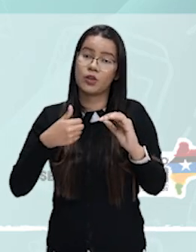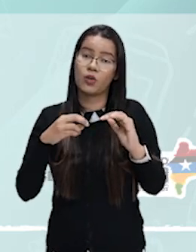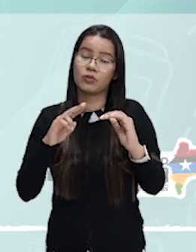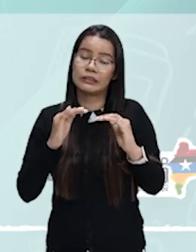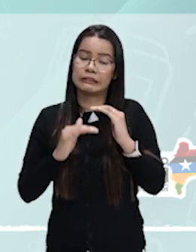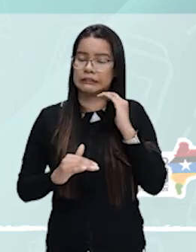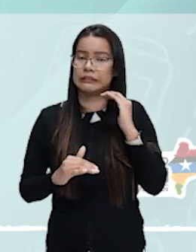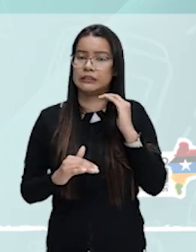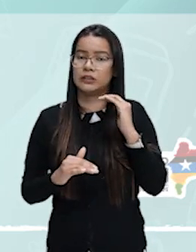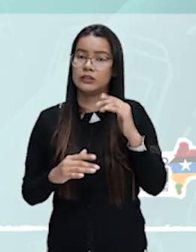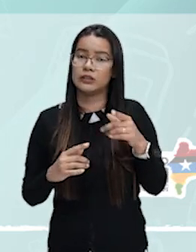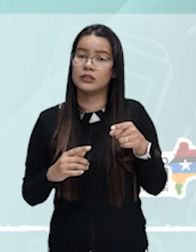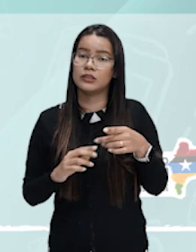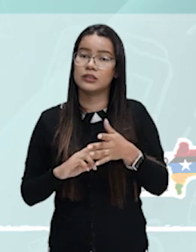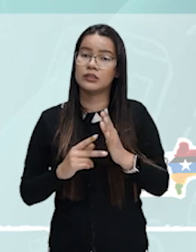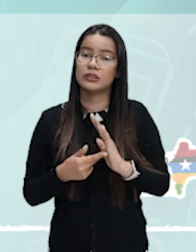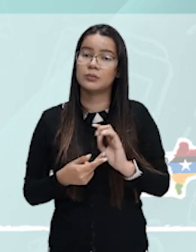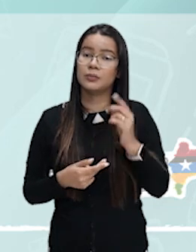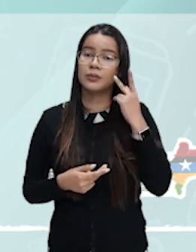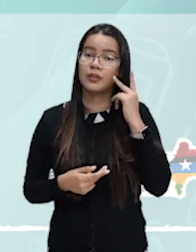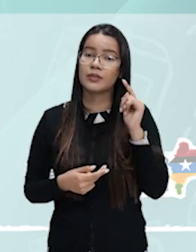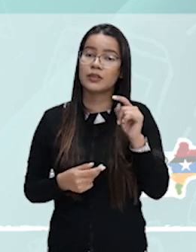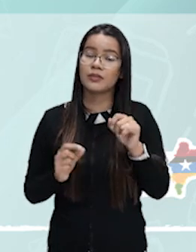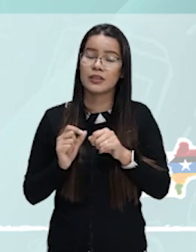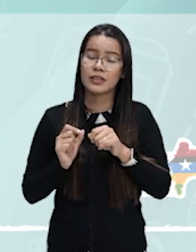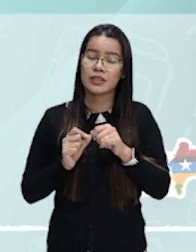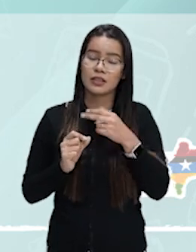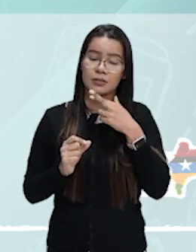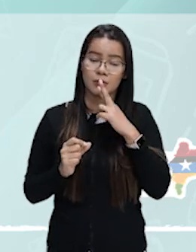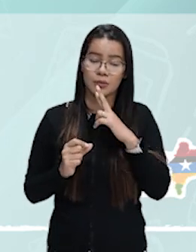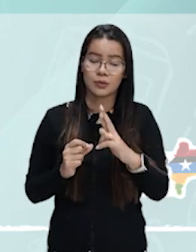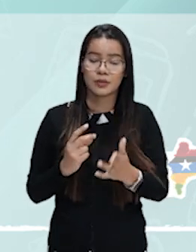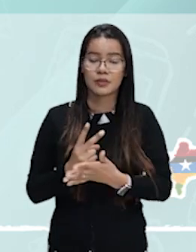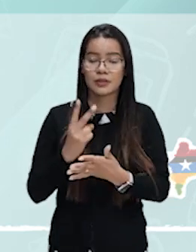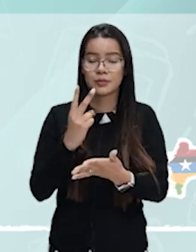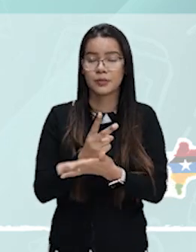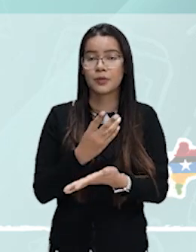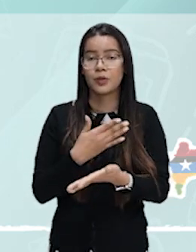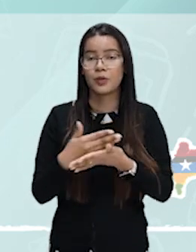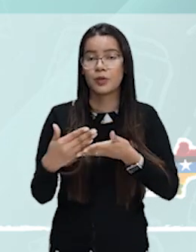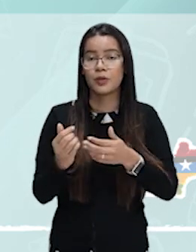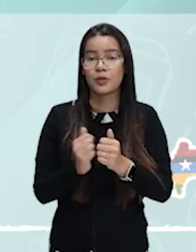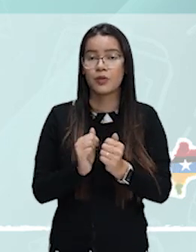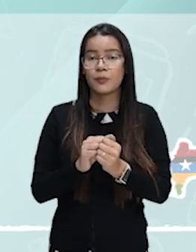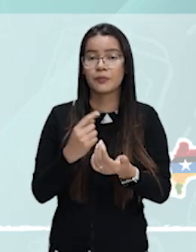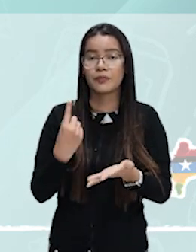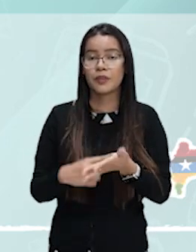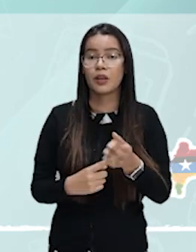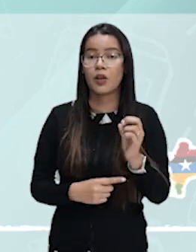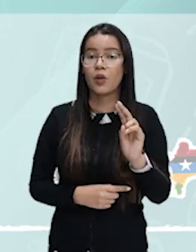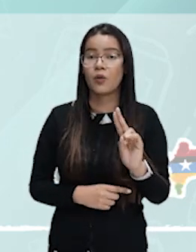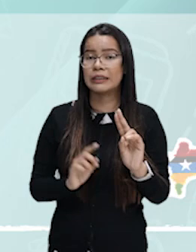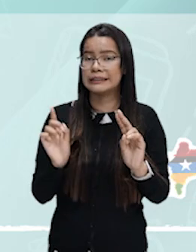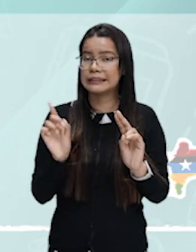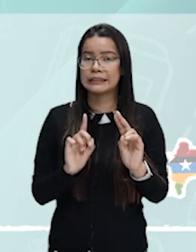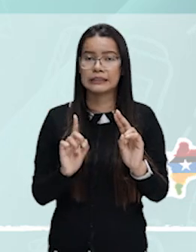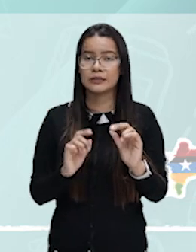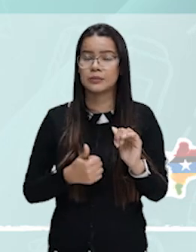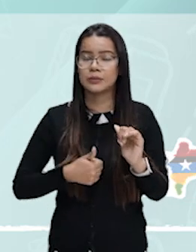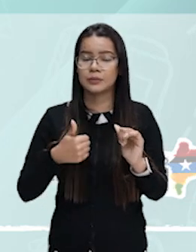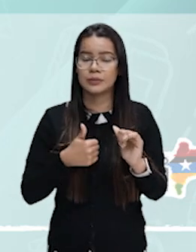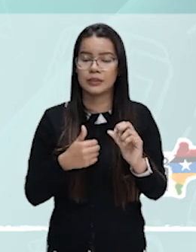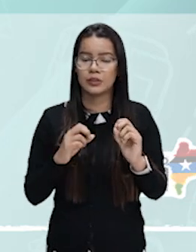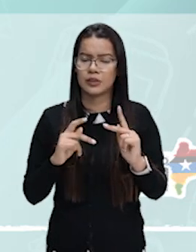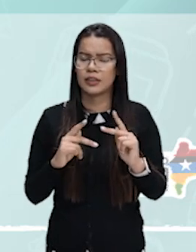negativas. Nesse sentido, para você fazer essas respostas, você sempre começa com a afirmação ou a negação primeiro.